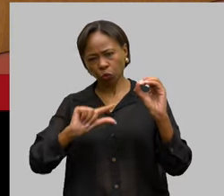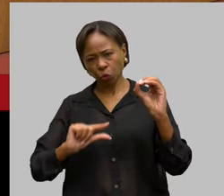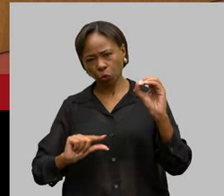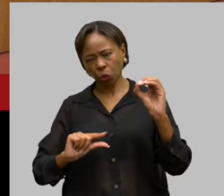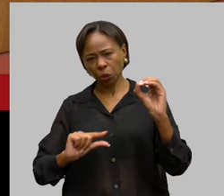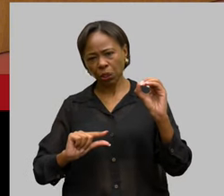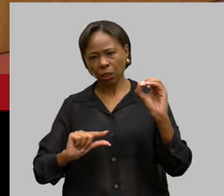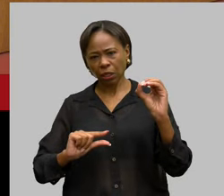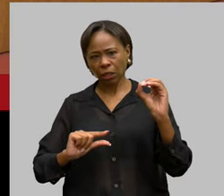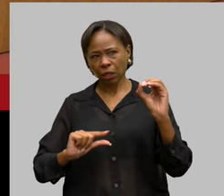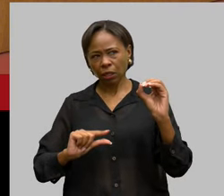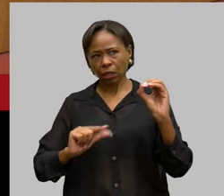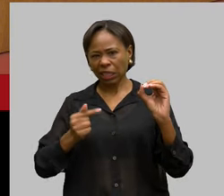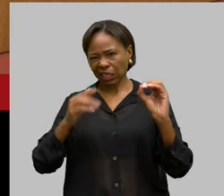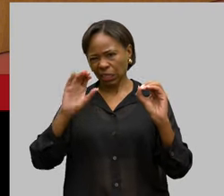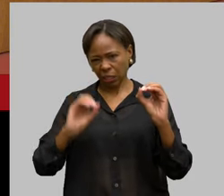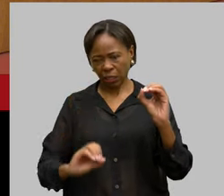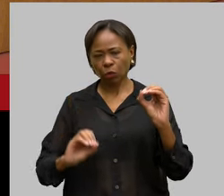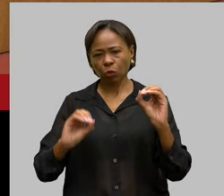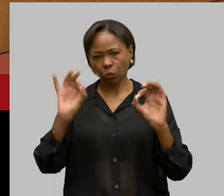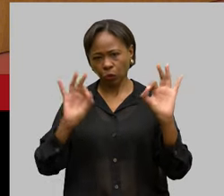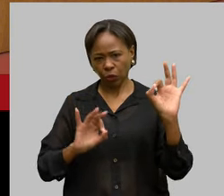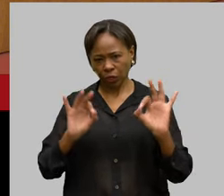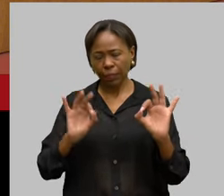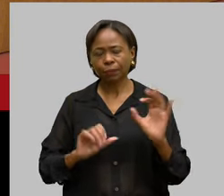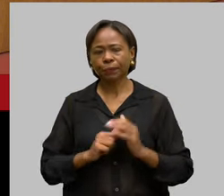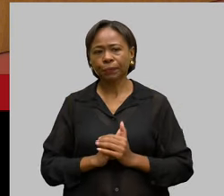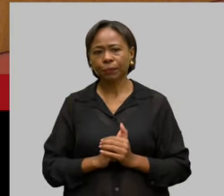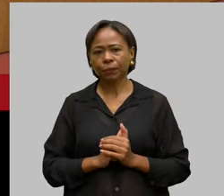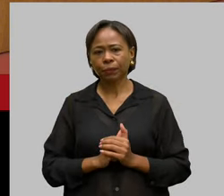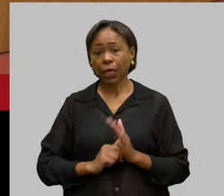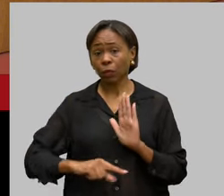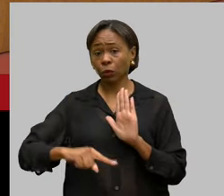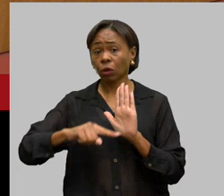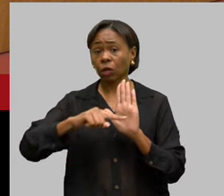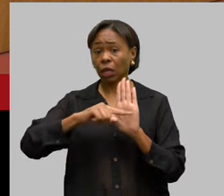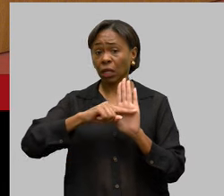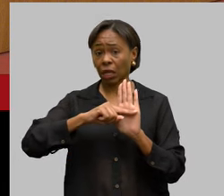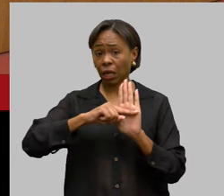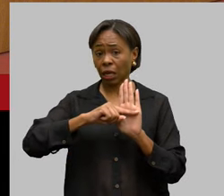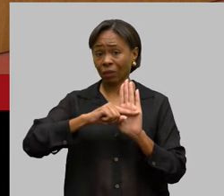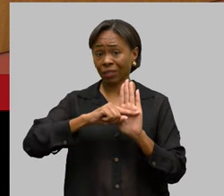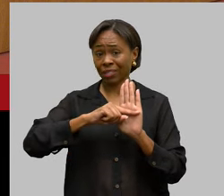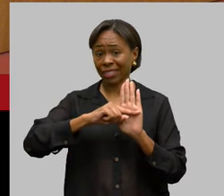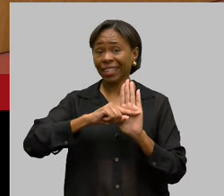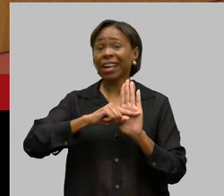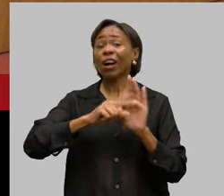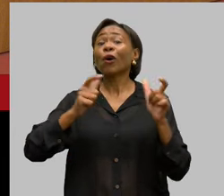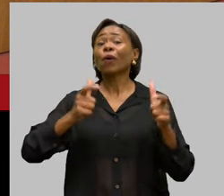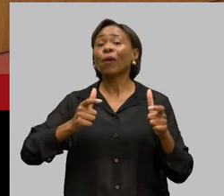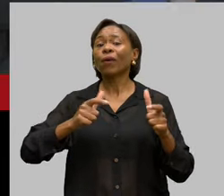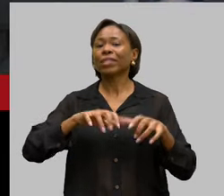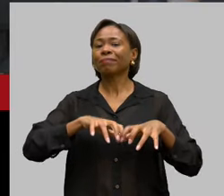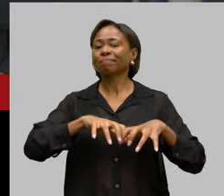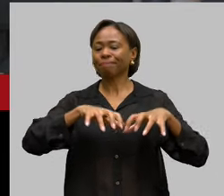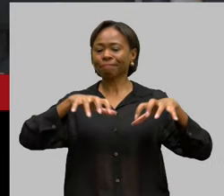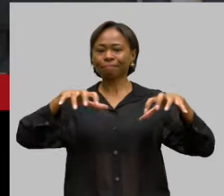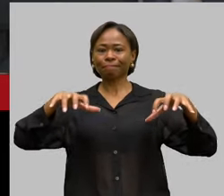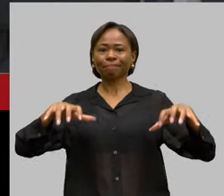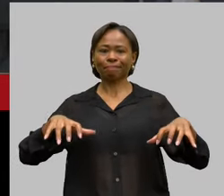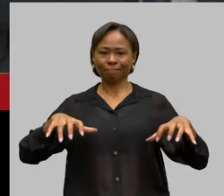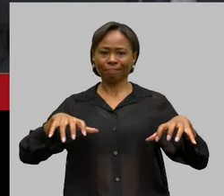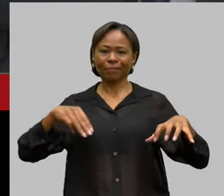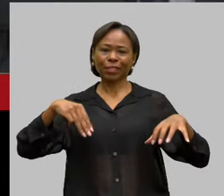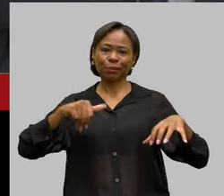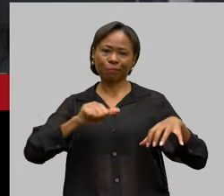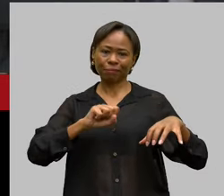realidade você esconde esse déficit na segregação de massa certo e daqui uns anos